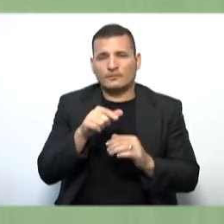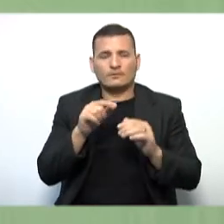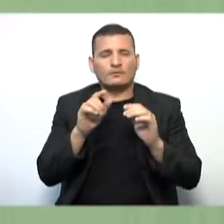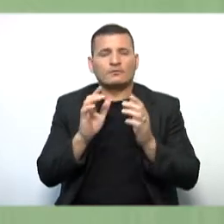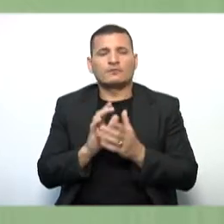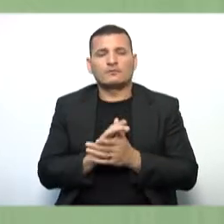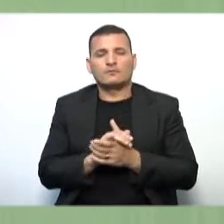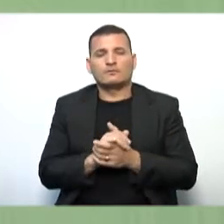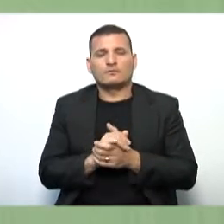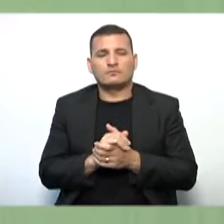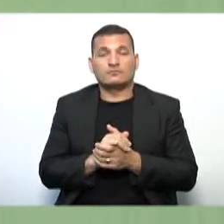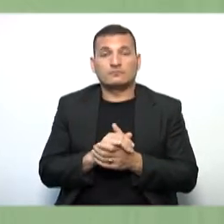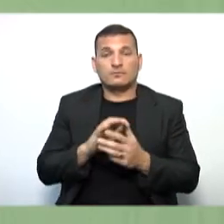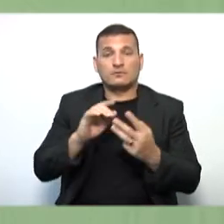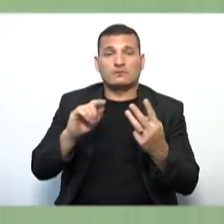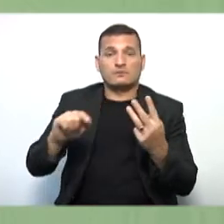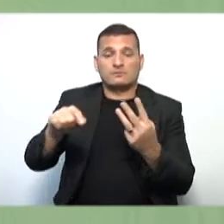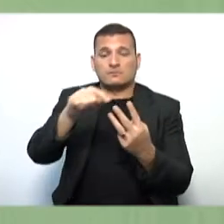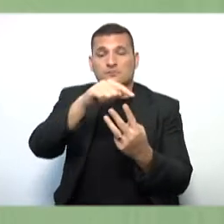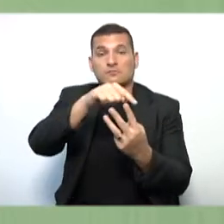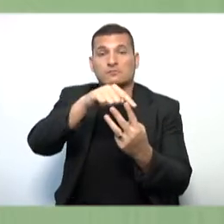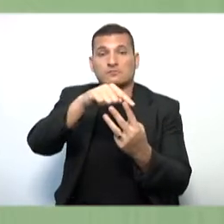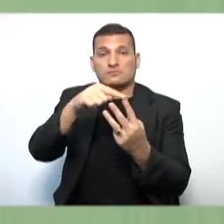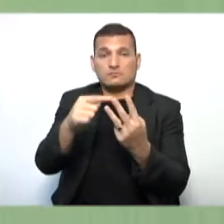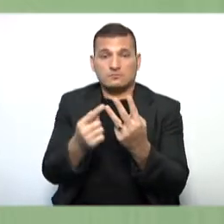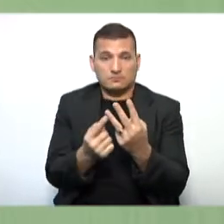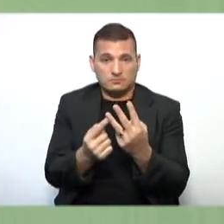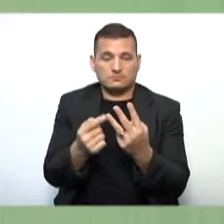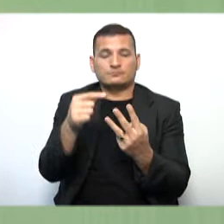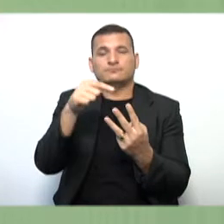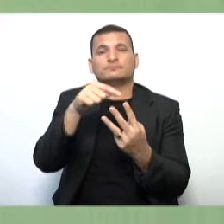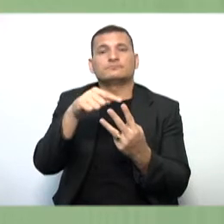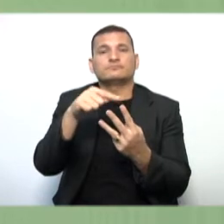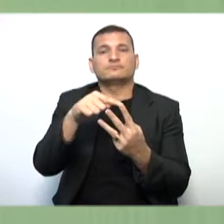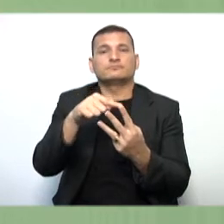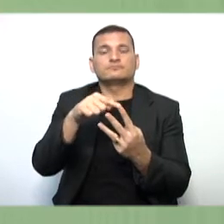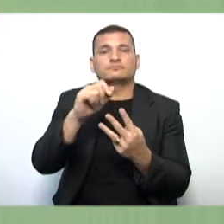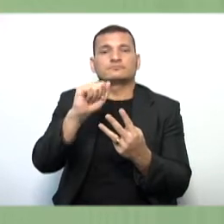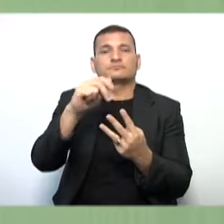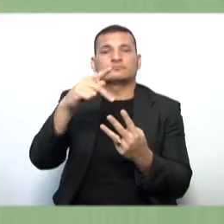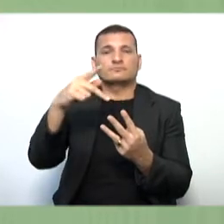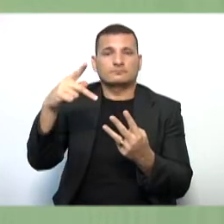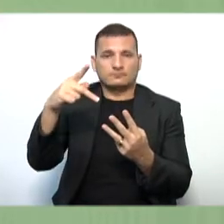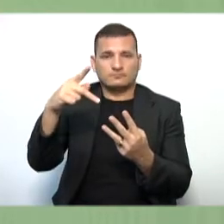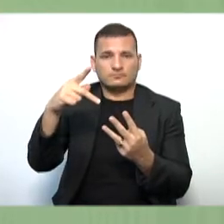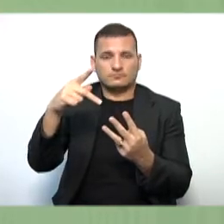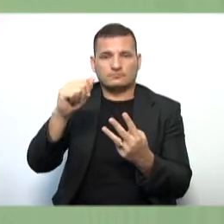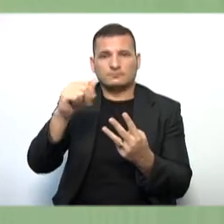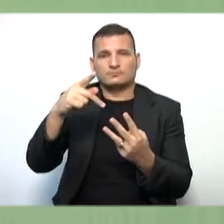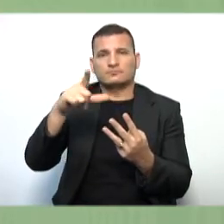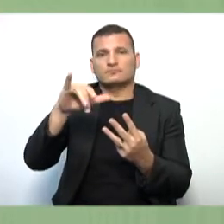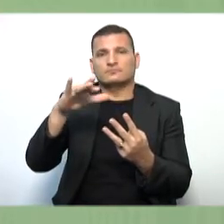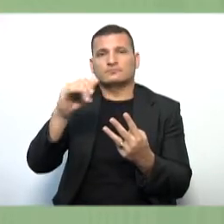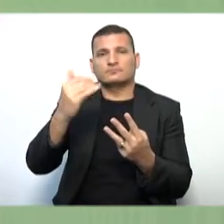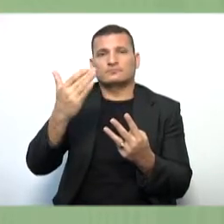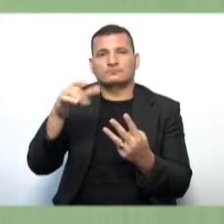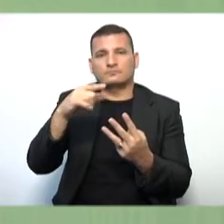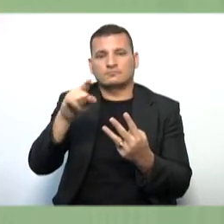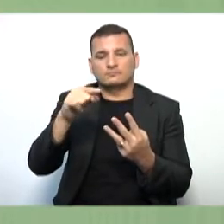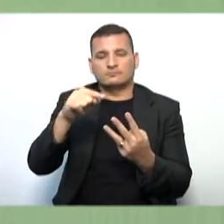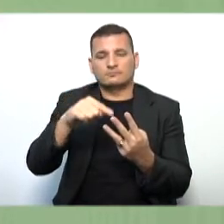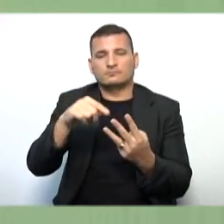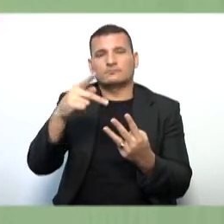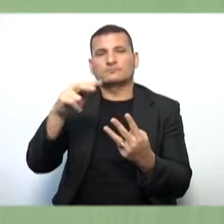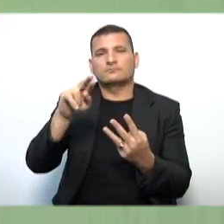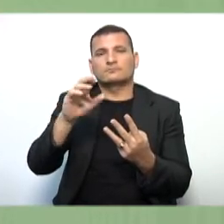especialmente 3 classificações. Programas de aplicação, softwares de programação